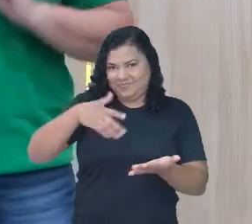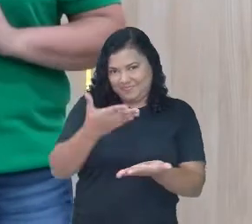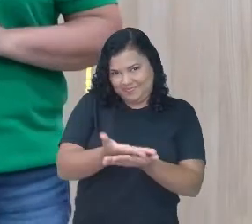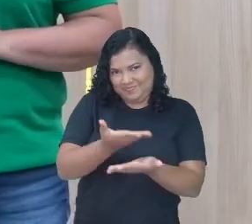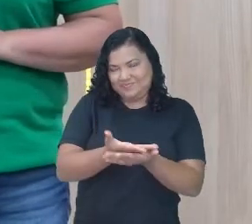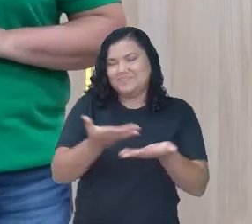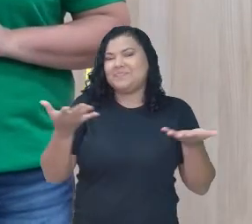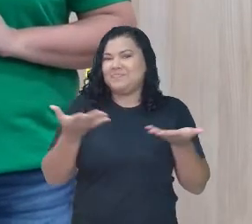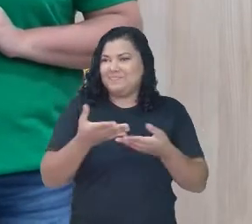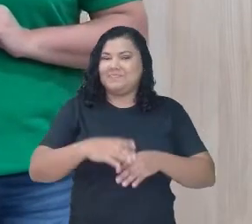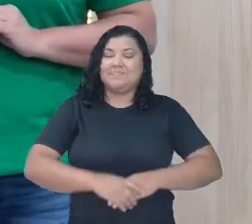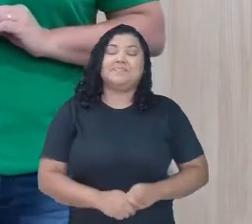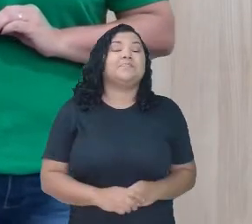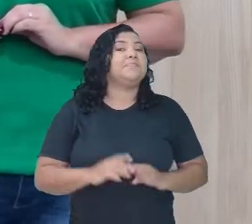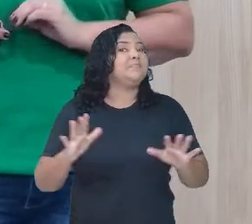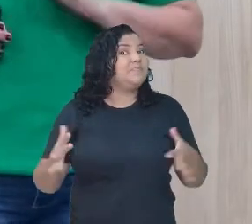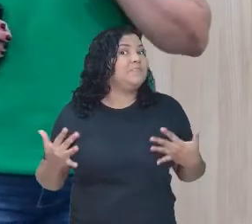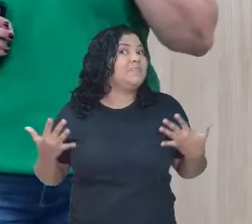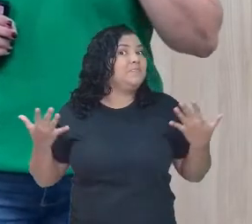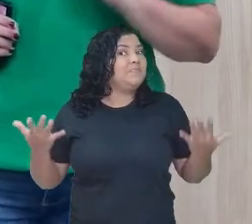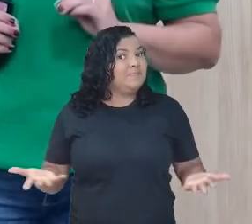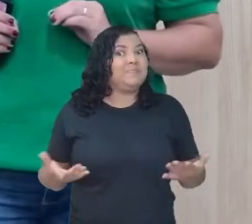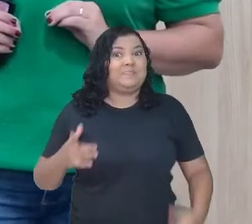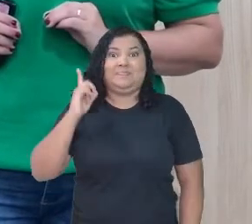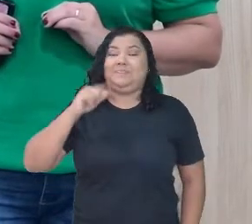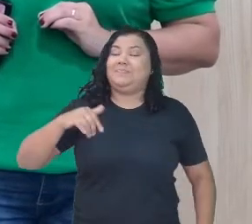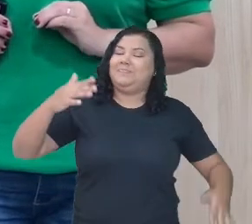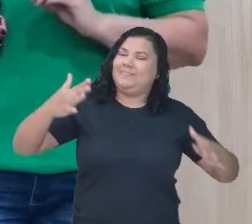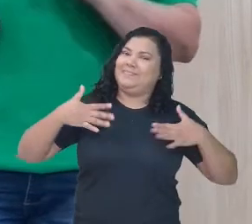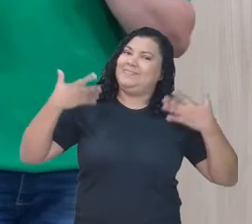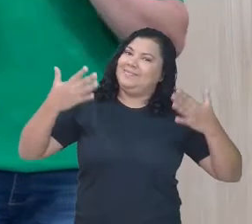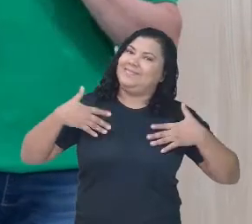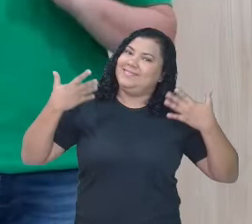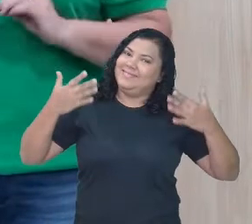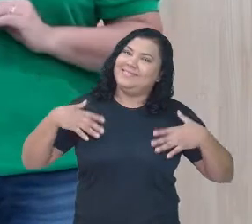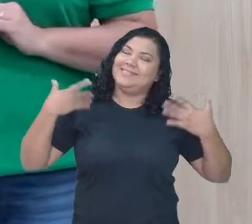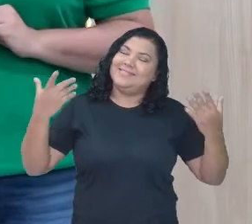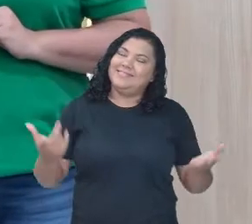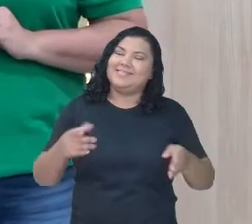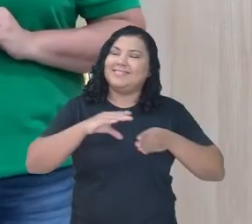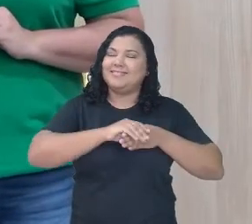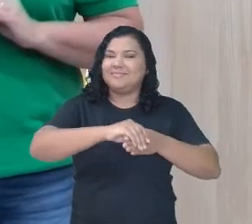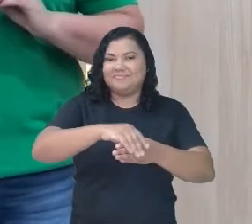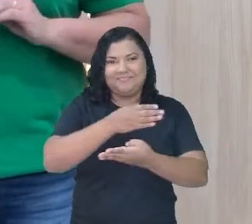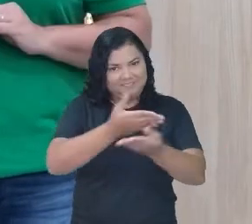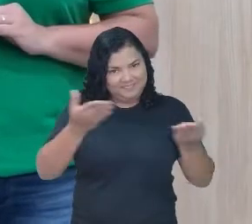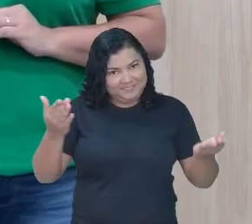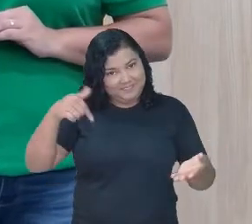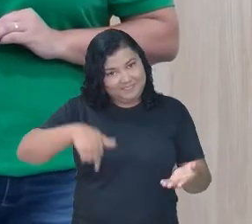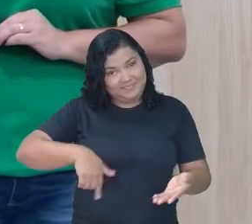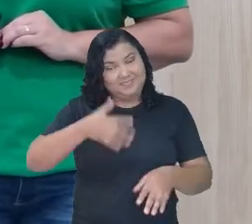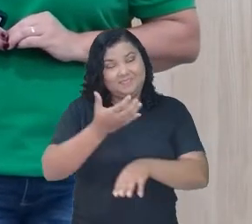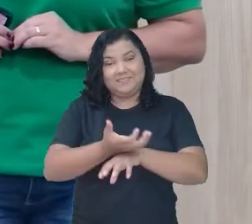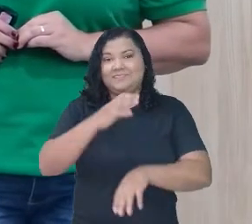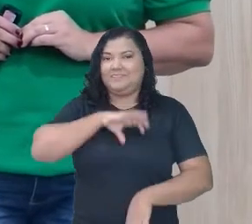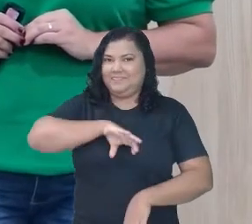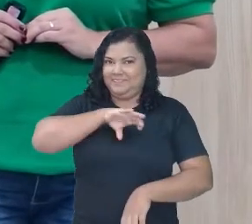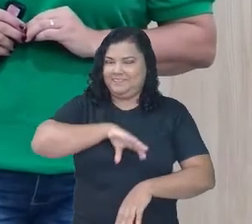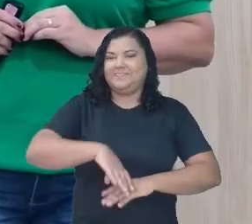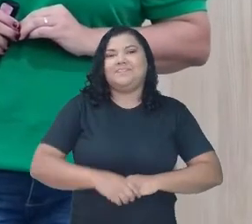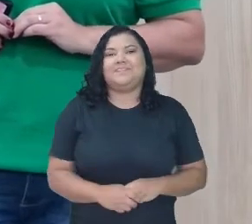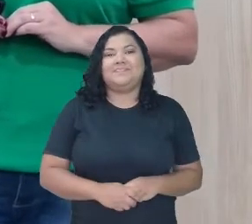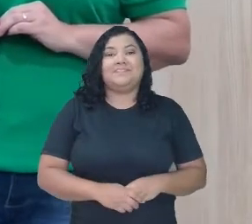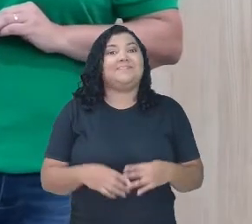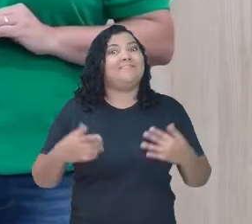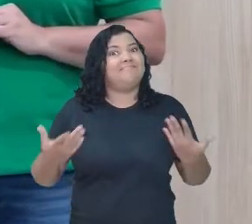aulas, não é? E então é muita alegria conduzir vocês nessa aula de língua portuguesa.